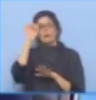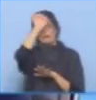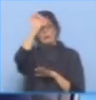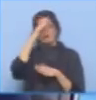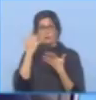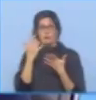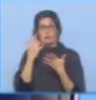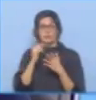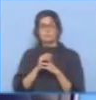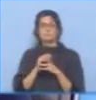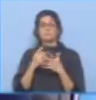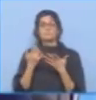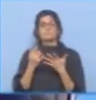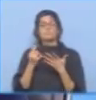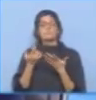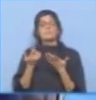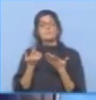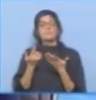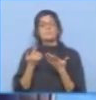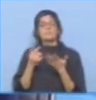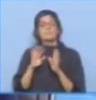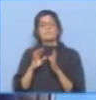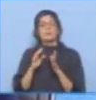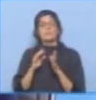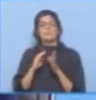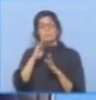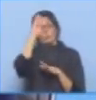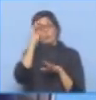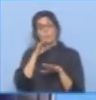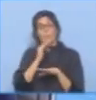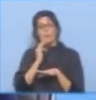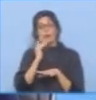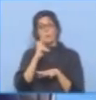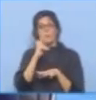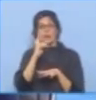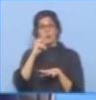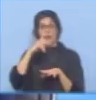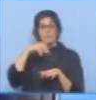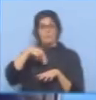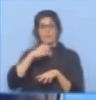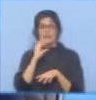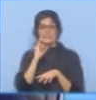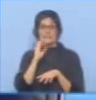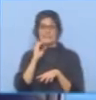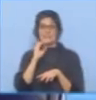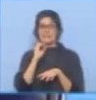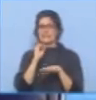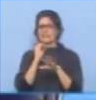O que também, se calhar, pois não é por acaso. Com o Papa Francisco há muitas coisas que são pela primeira vez, não